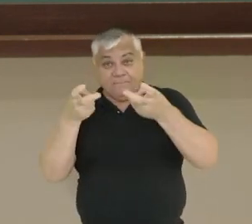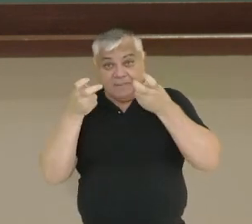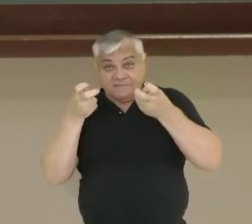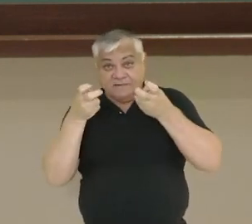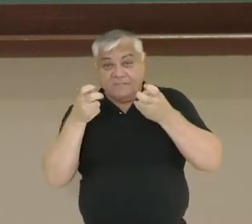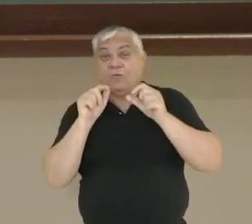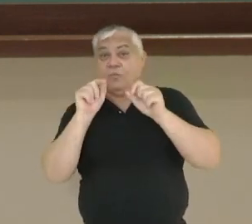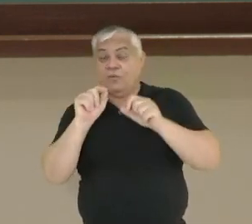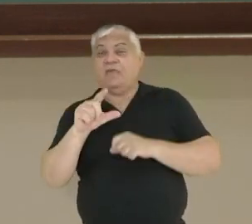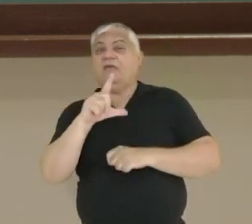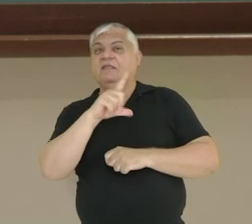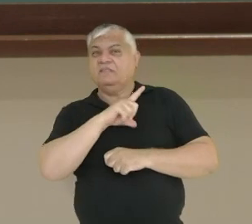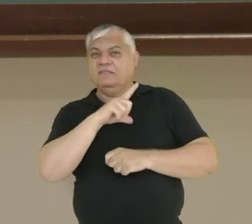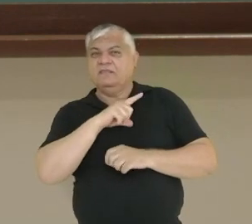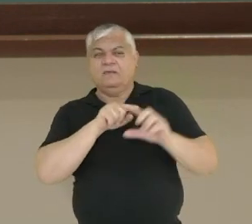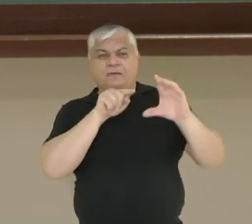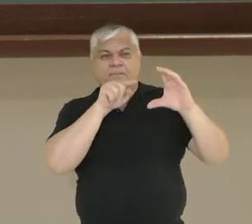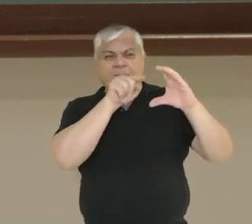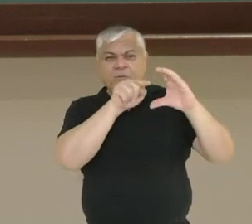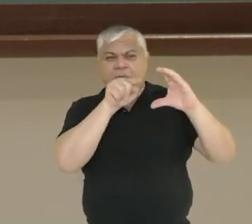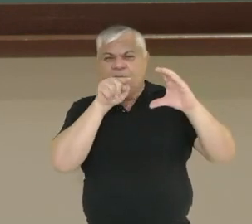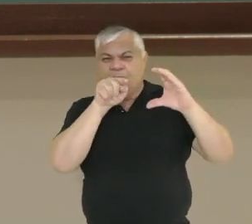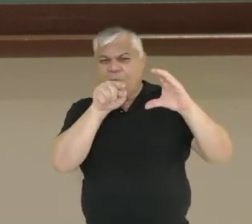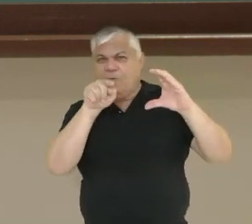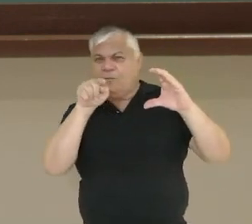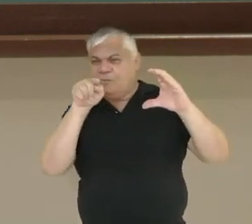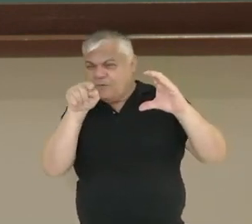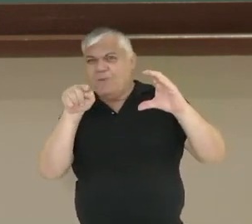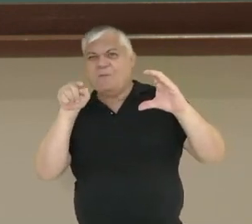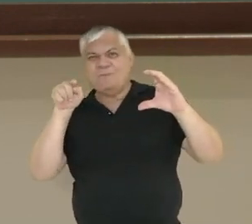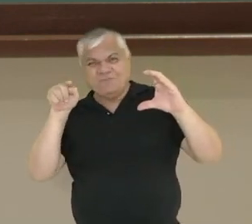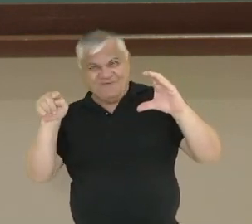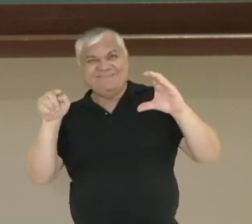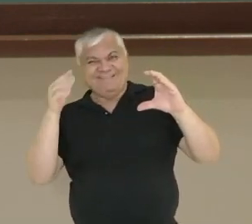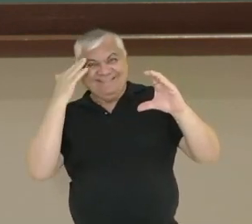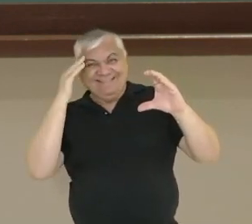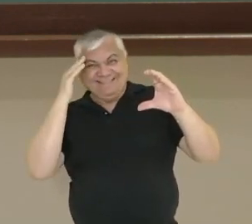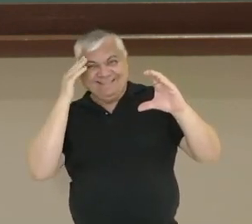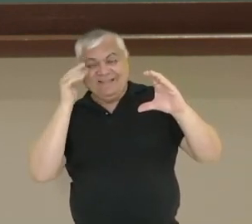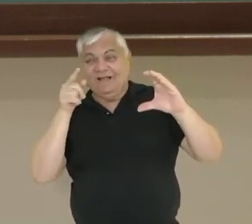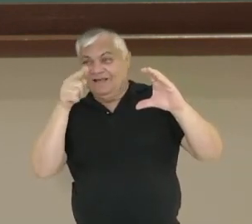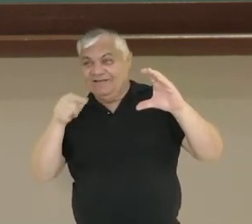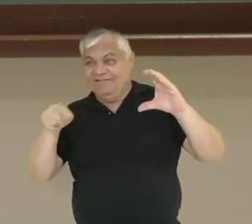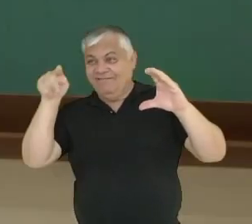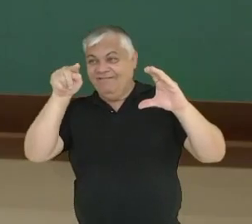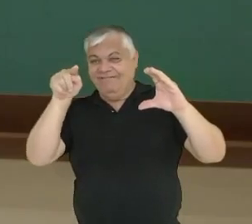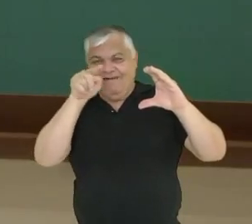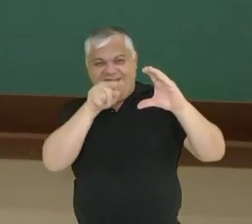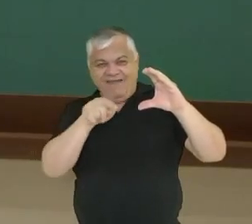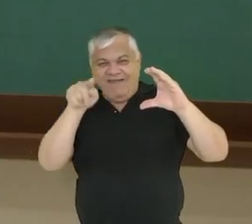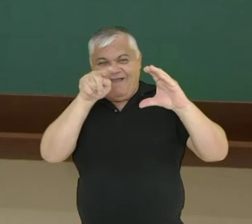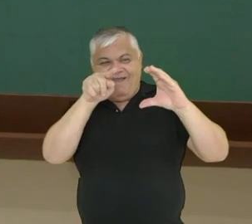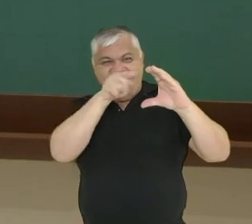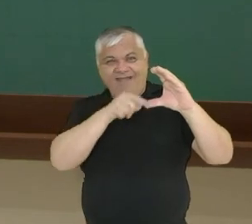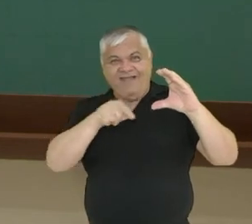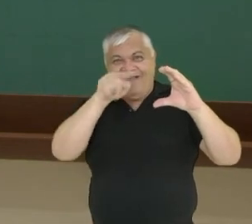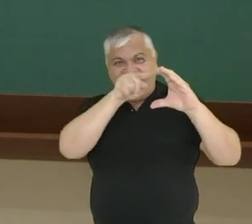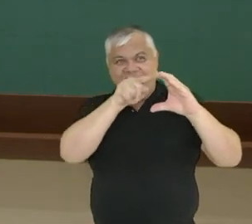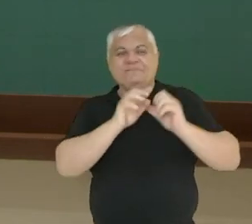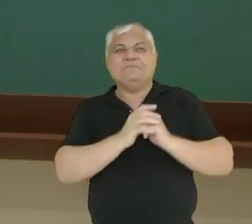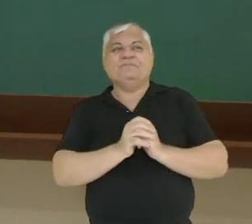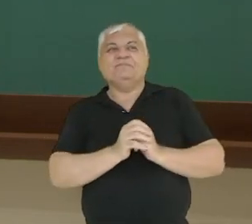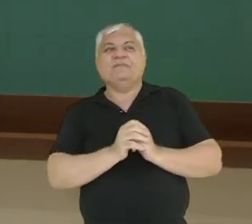nós determinamos vários pontinhos entre essas circunferências. O próximo passo,